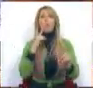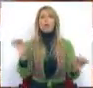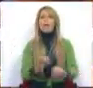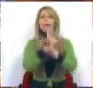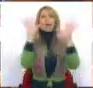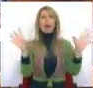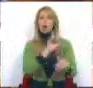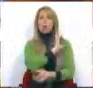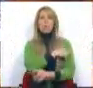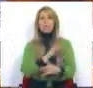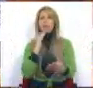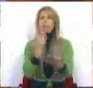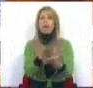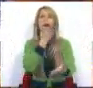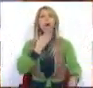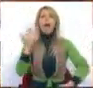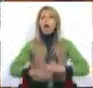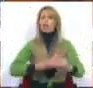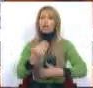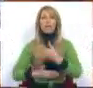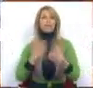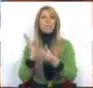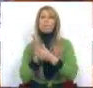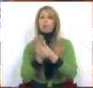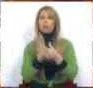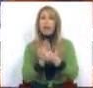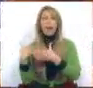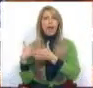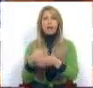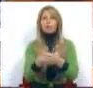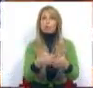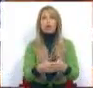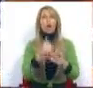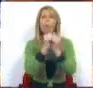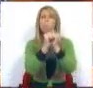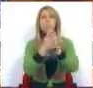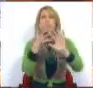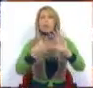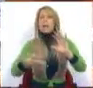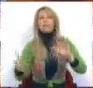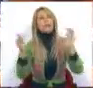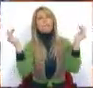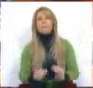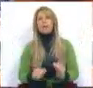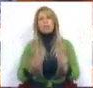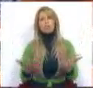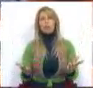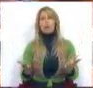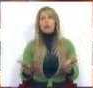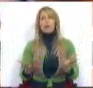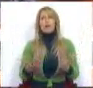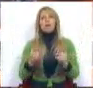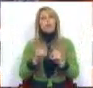competências, agilizar processos, desburocratizar todo o sistema. É essencial.